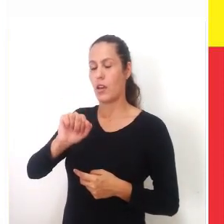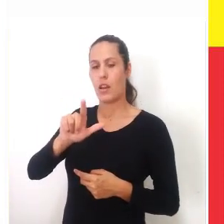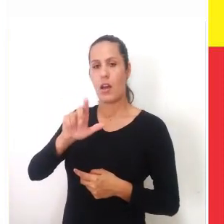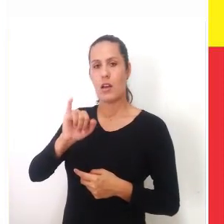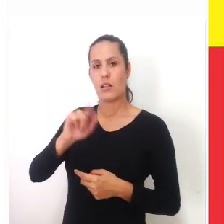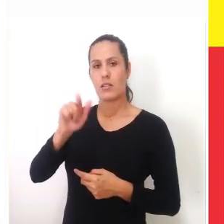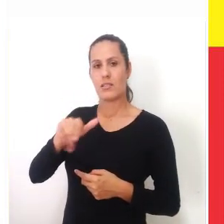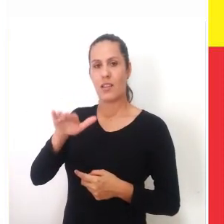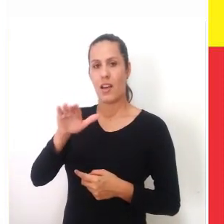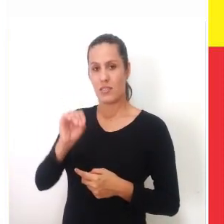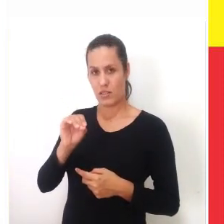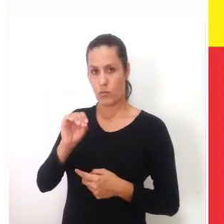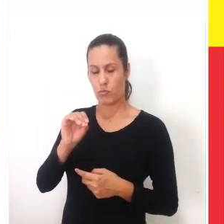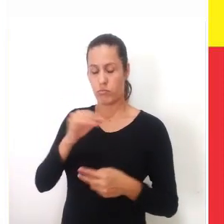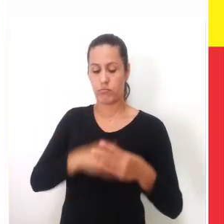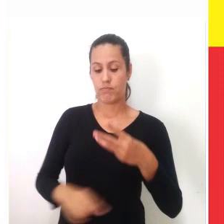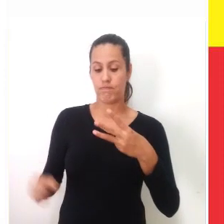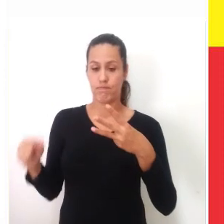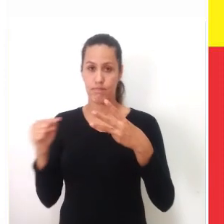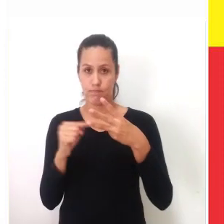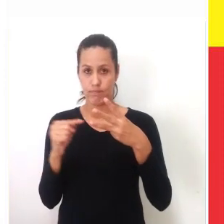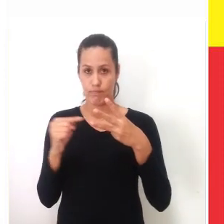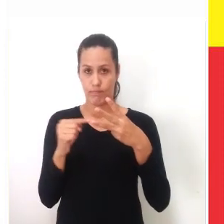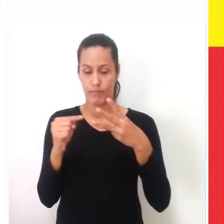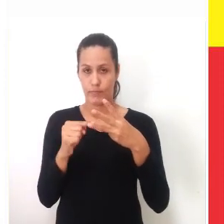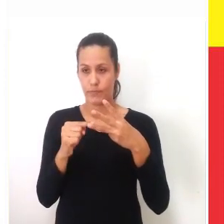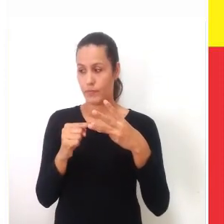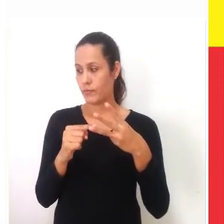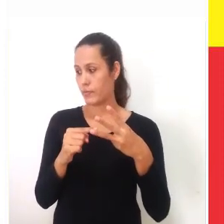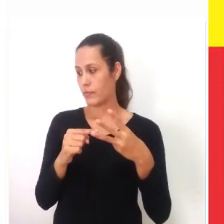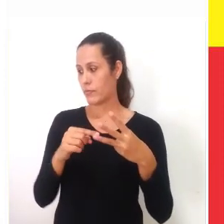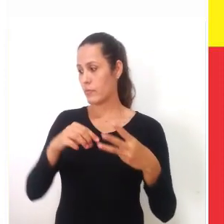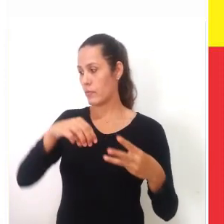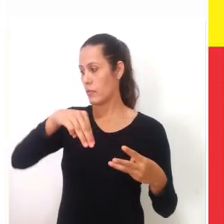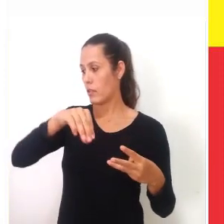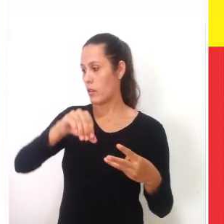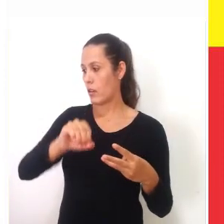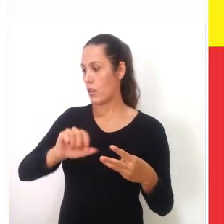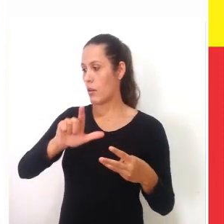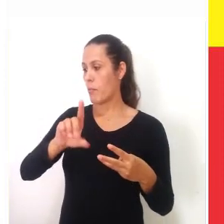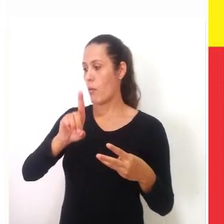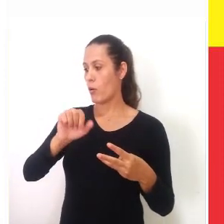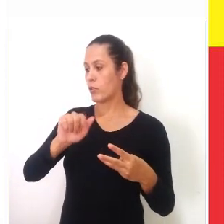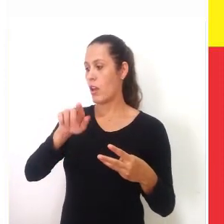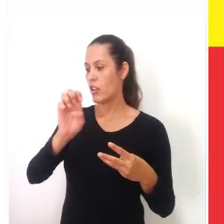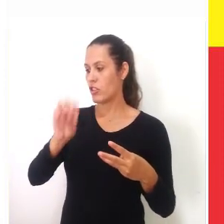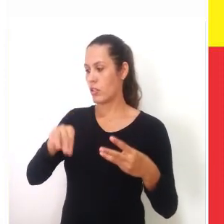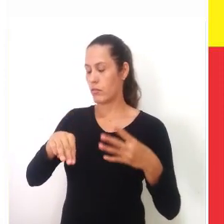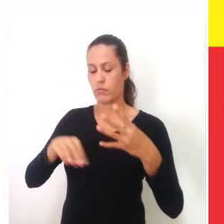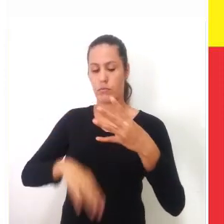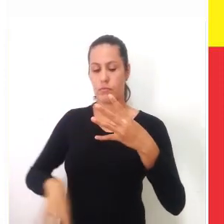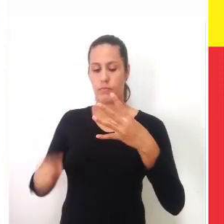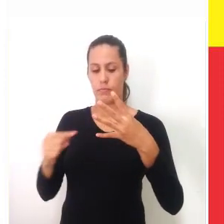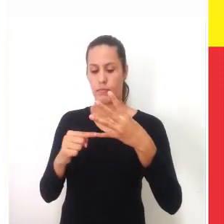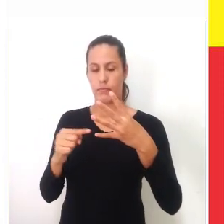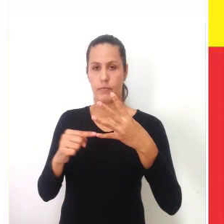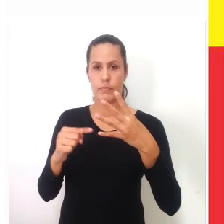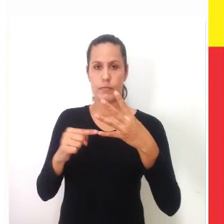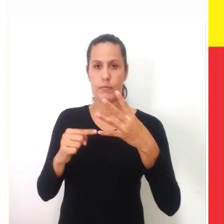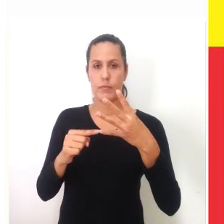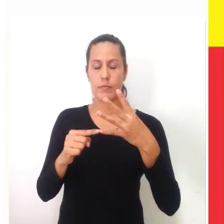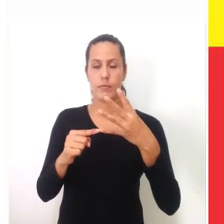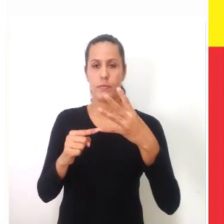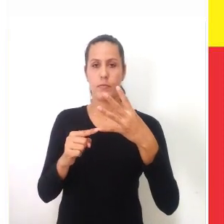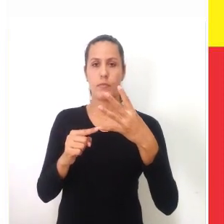mineralização. Terceiro tipo chama-se moldagem. E o quarto tipo de